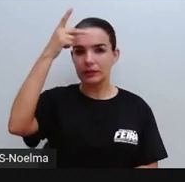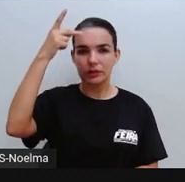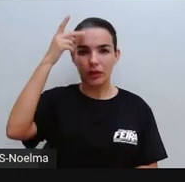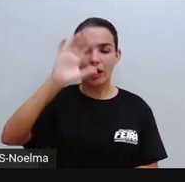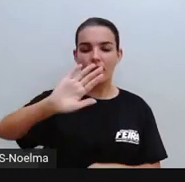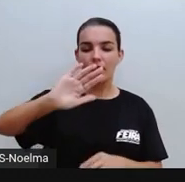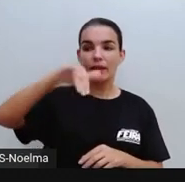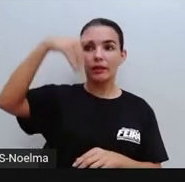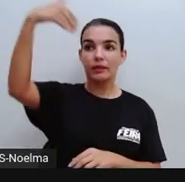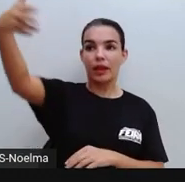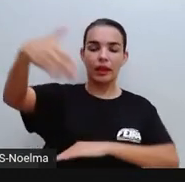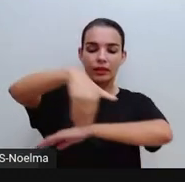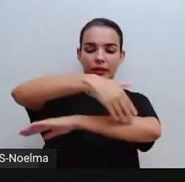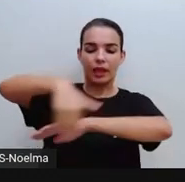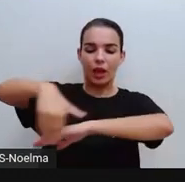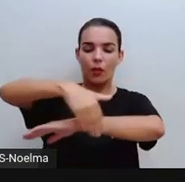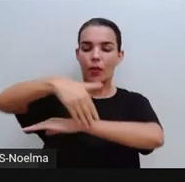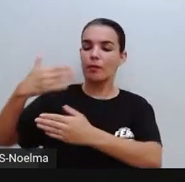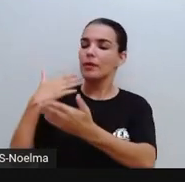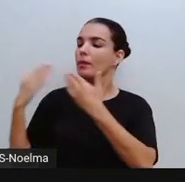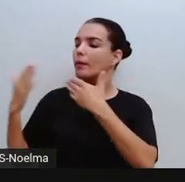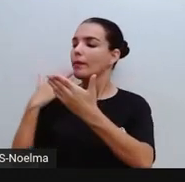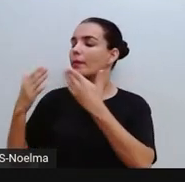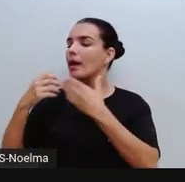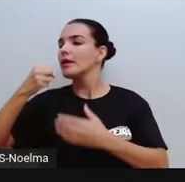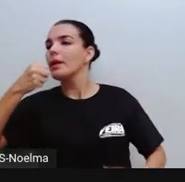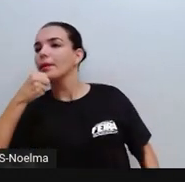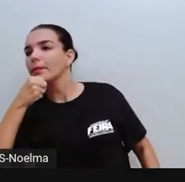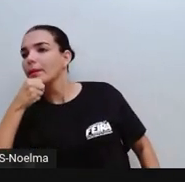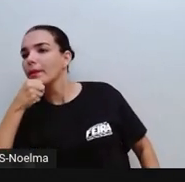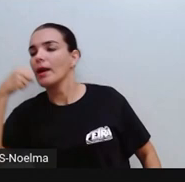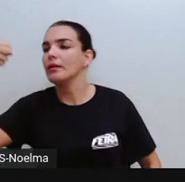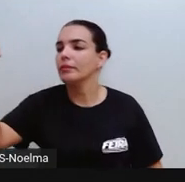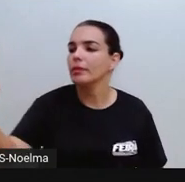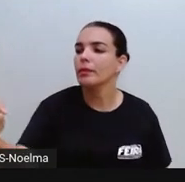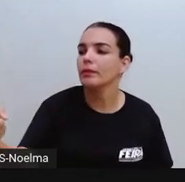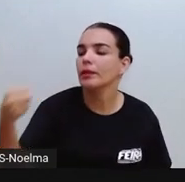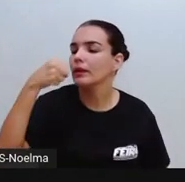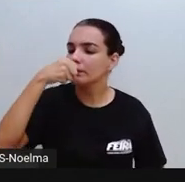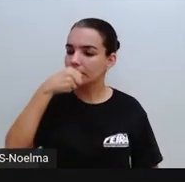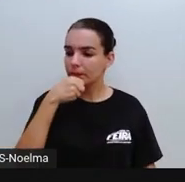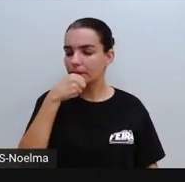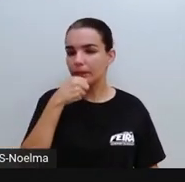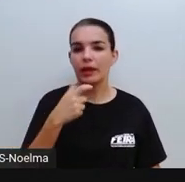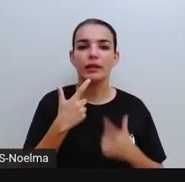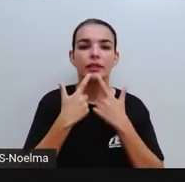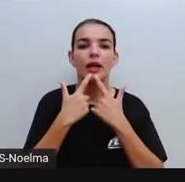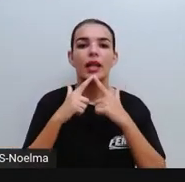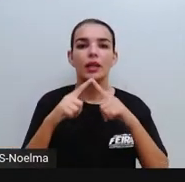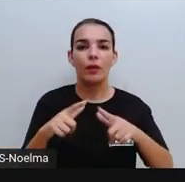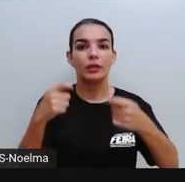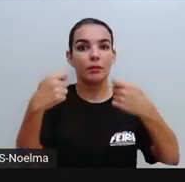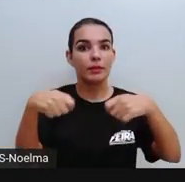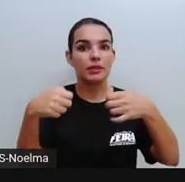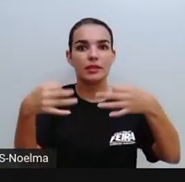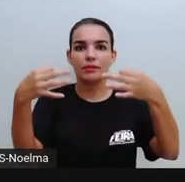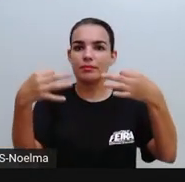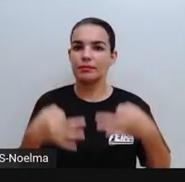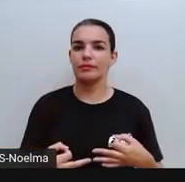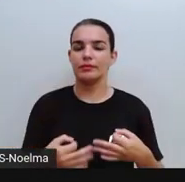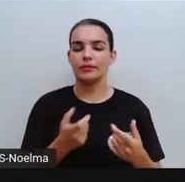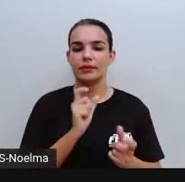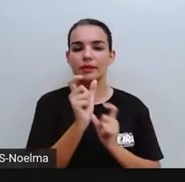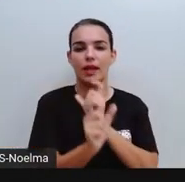né conversando com esse âncora e passando essa notícia EA linguagem ela precisa ser formal